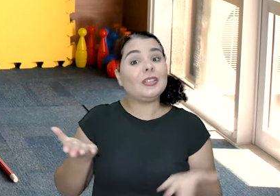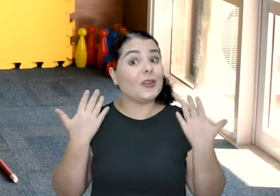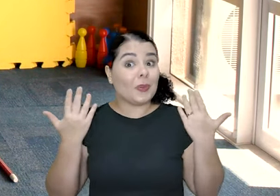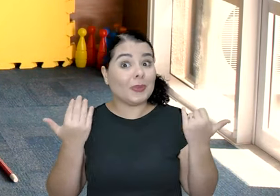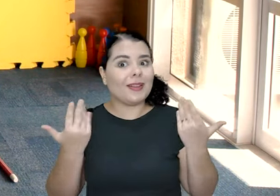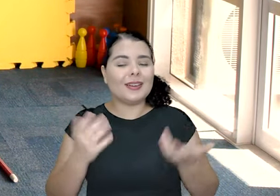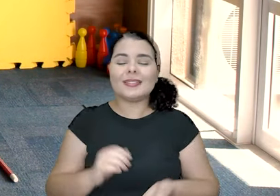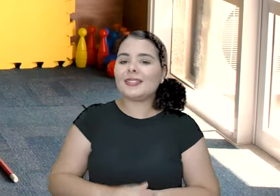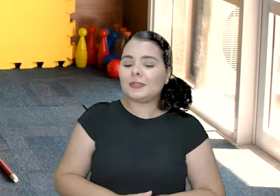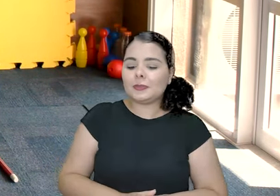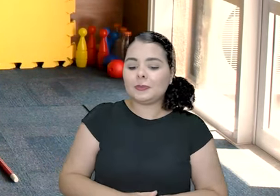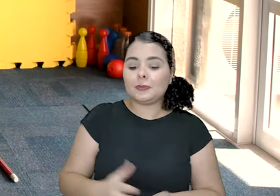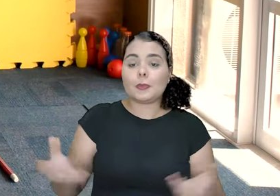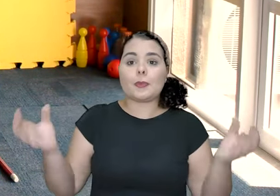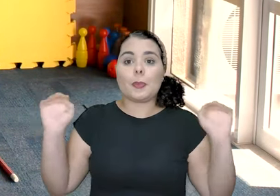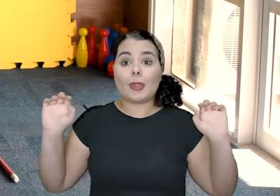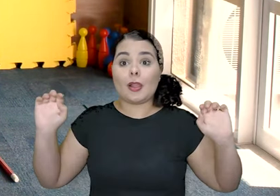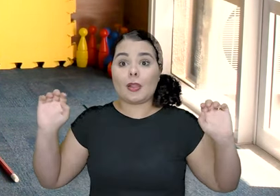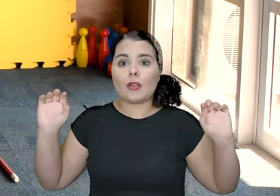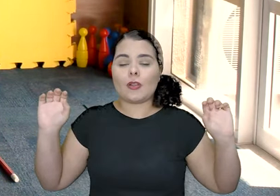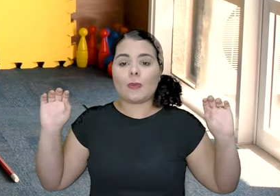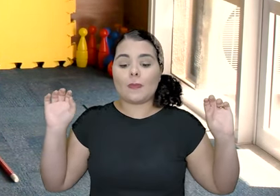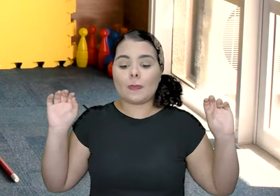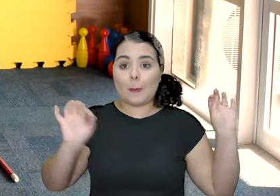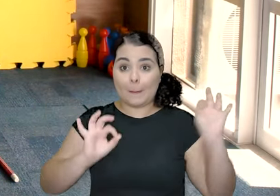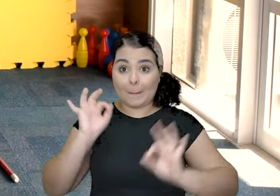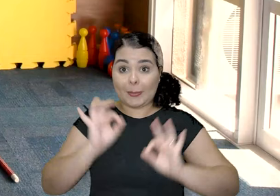lá. Braços